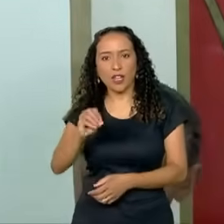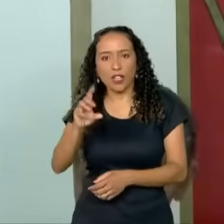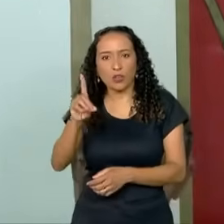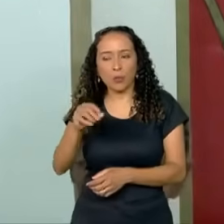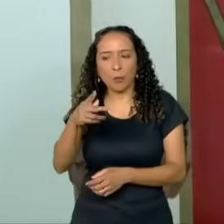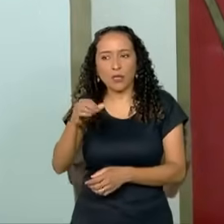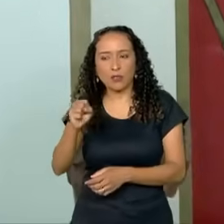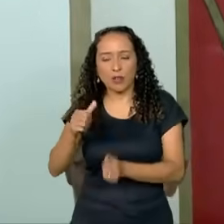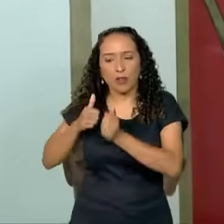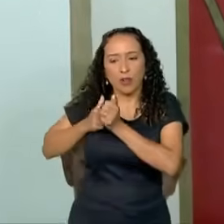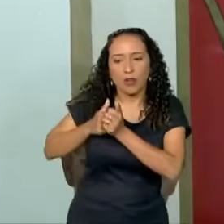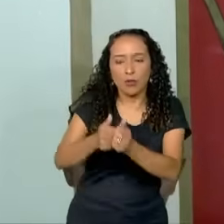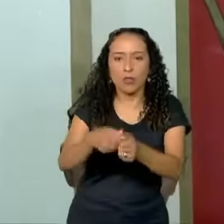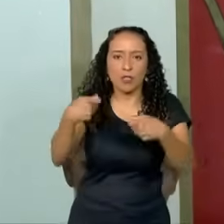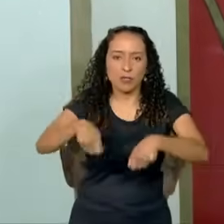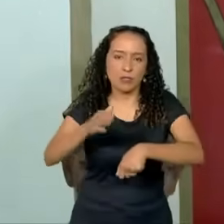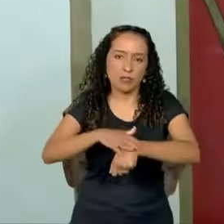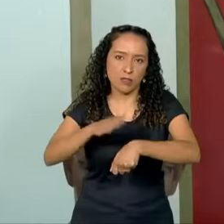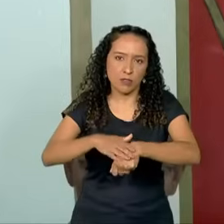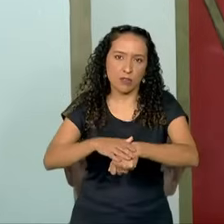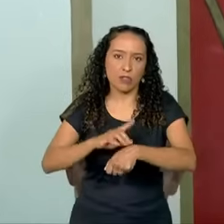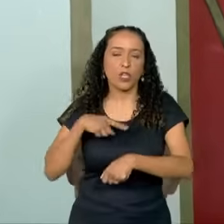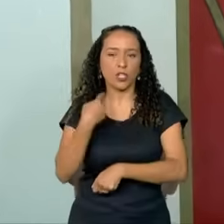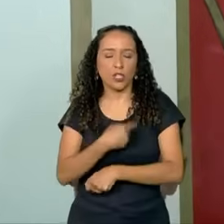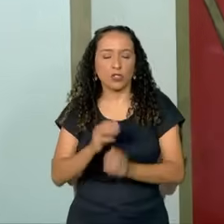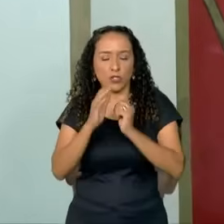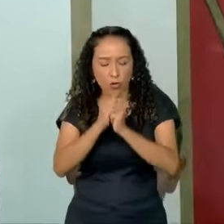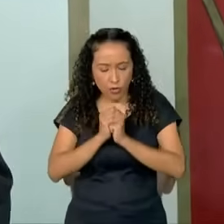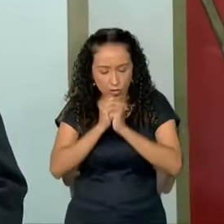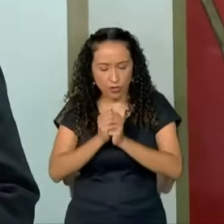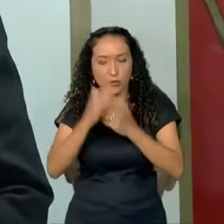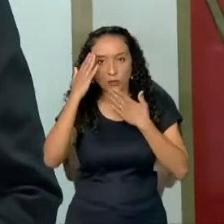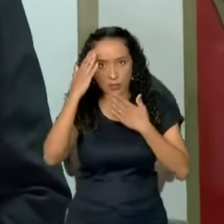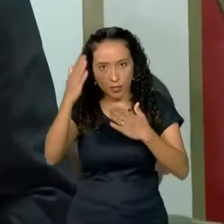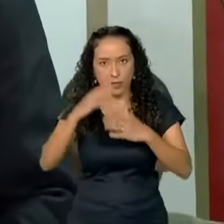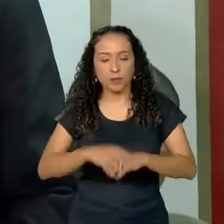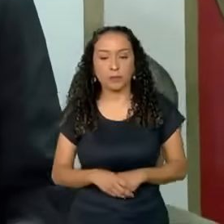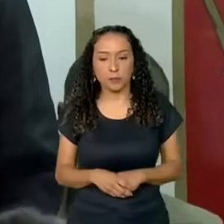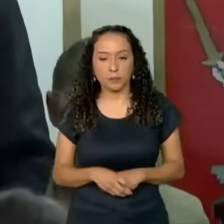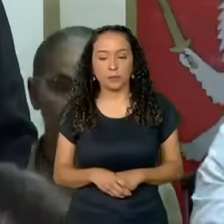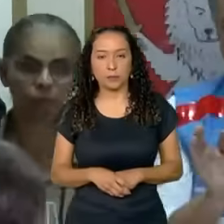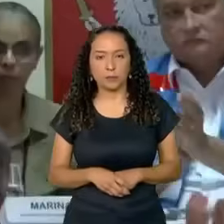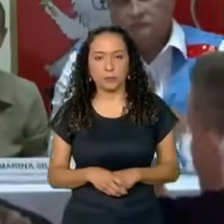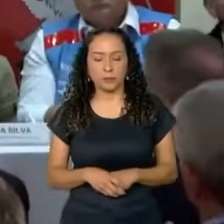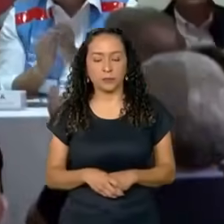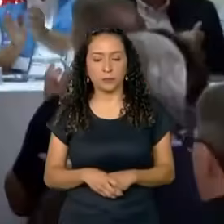ações necessárias e também nas nossas orações. Muito obrigado.